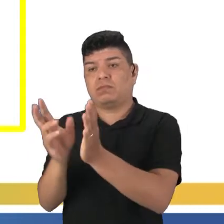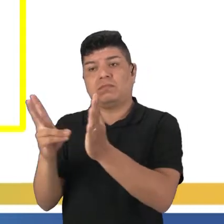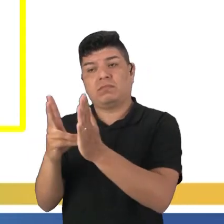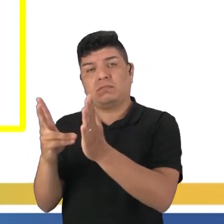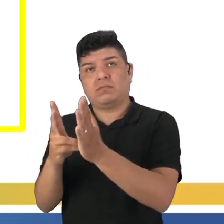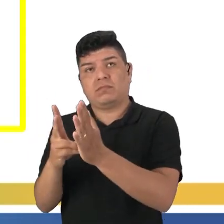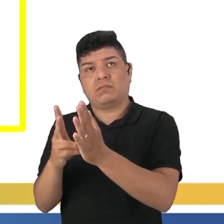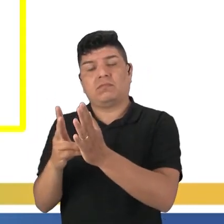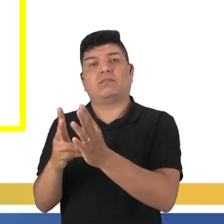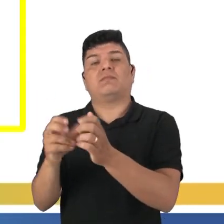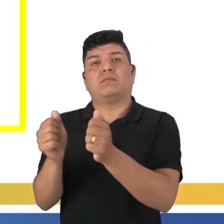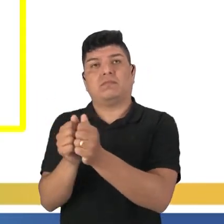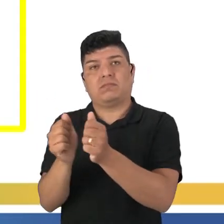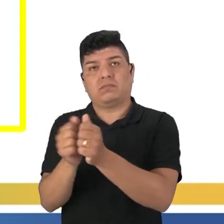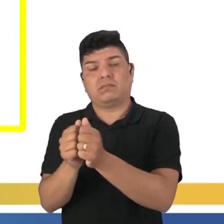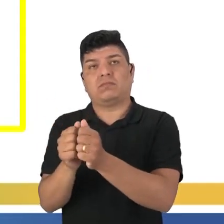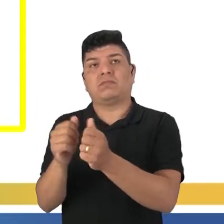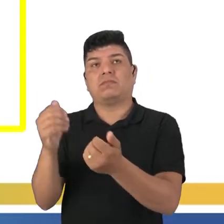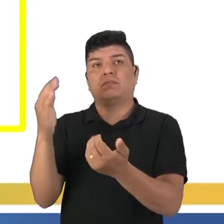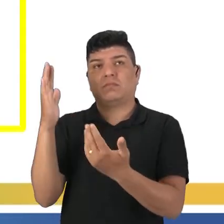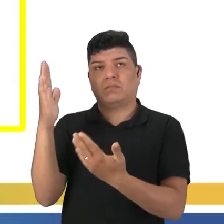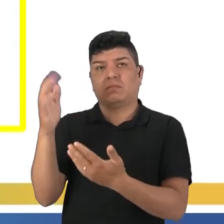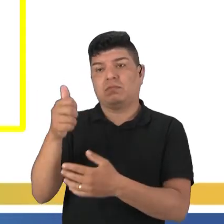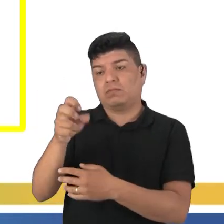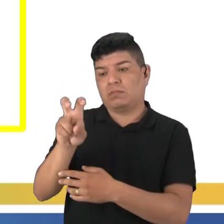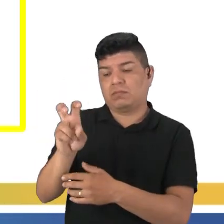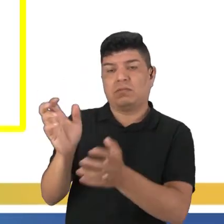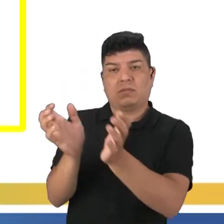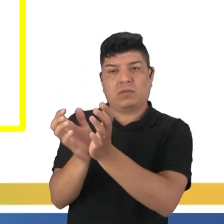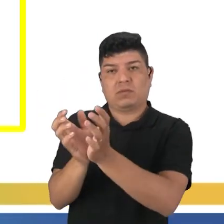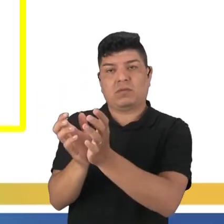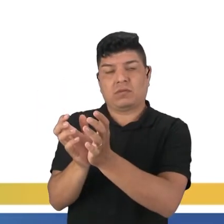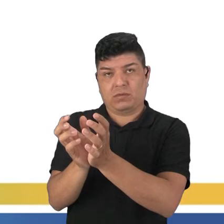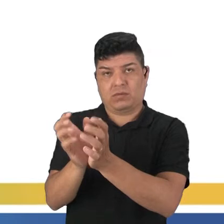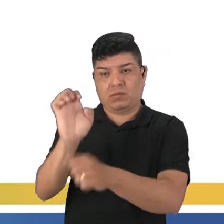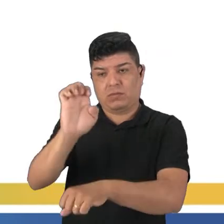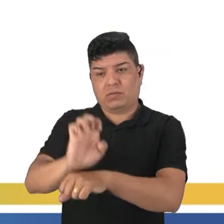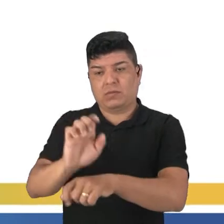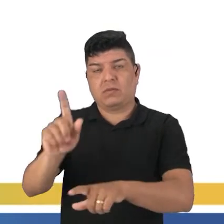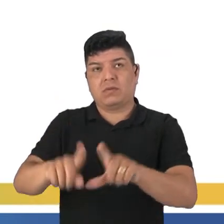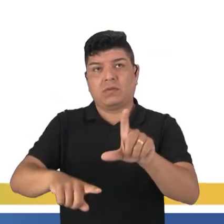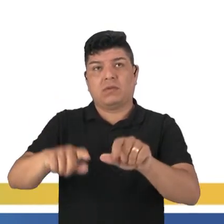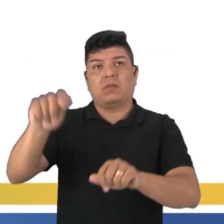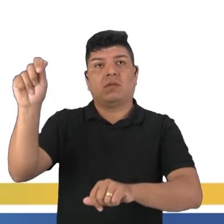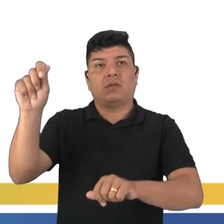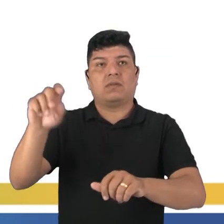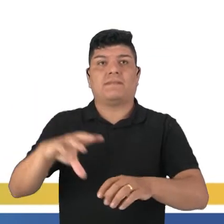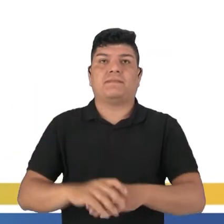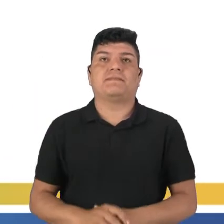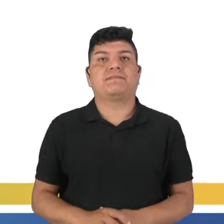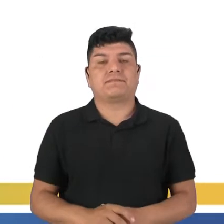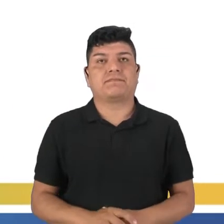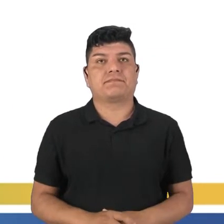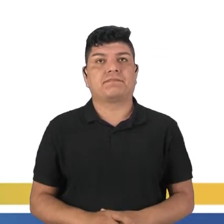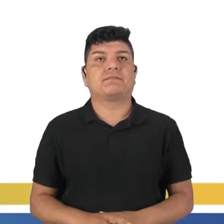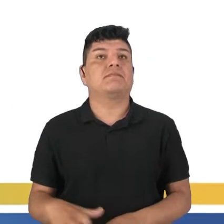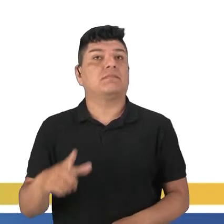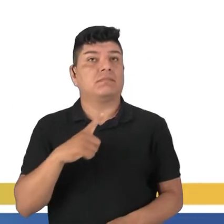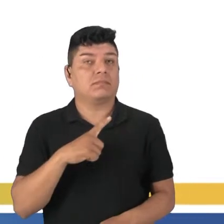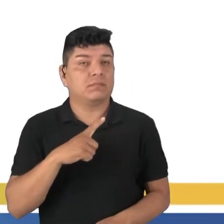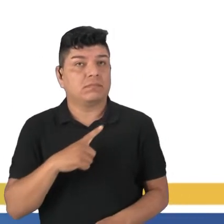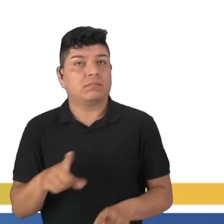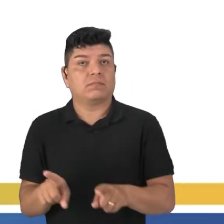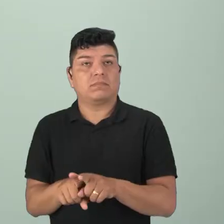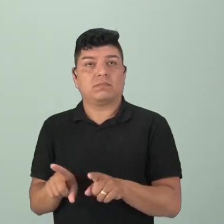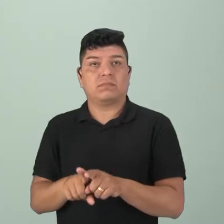aí que comportam aí esses 15 grupos no nosso estado. E, pessoal, falando ainda de indígenas, a gente tem uma